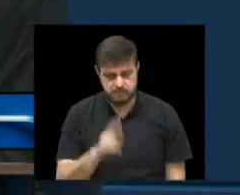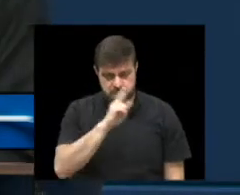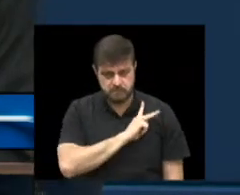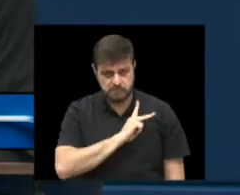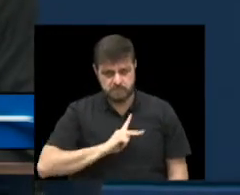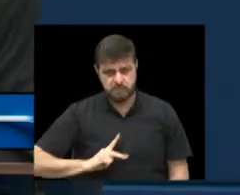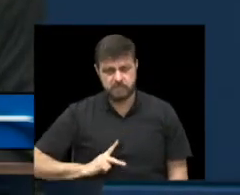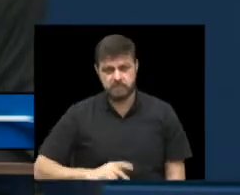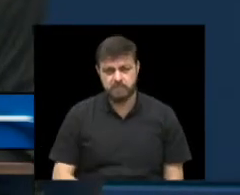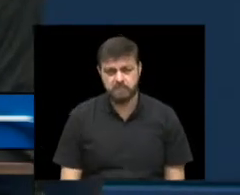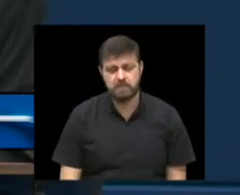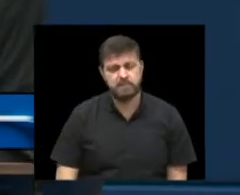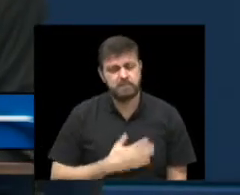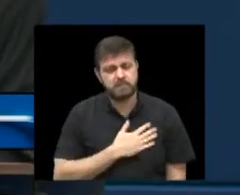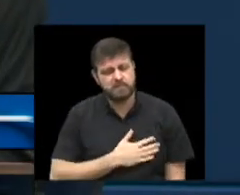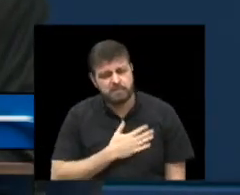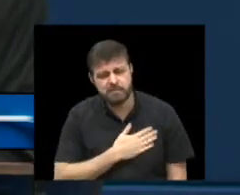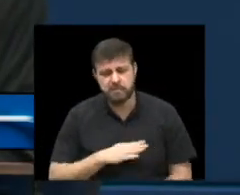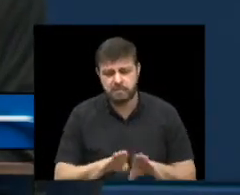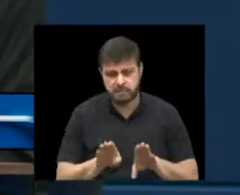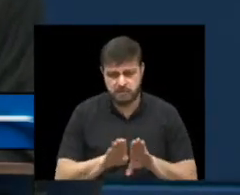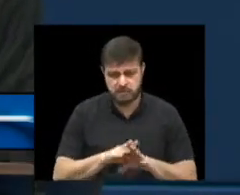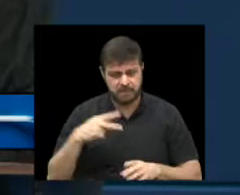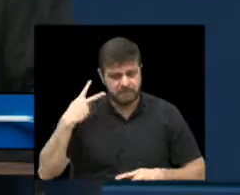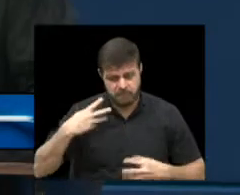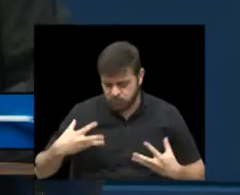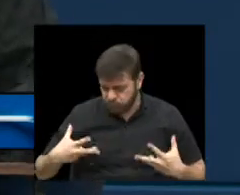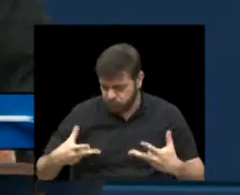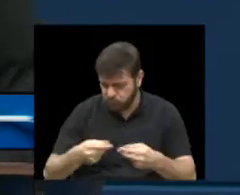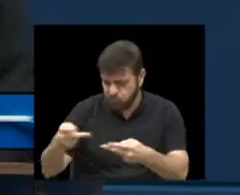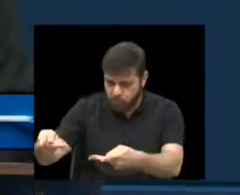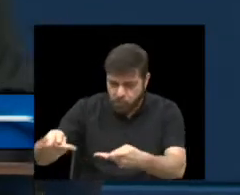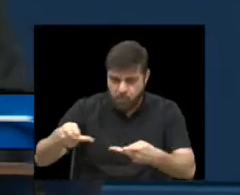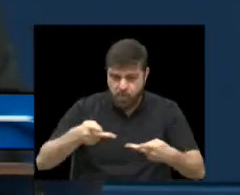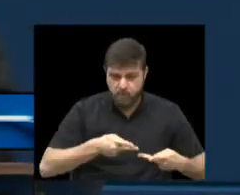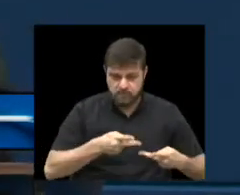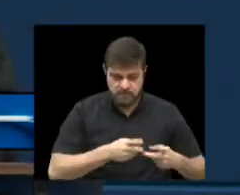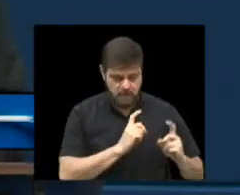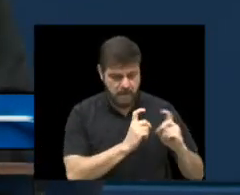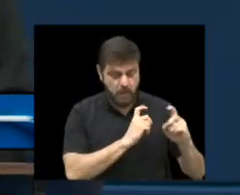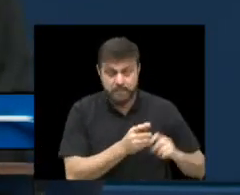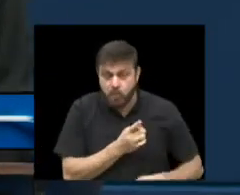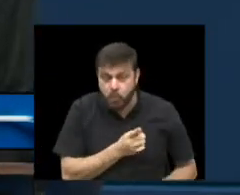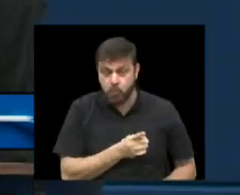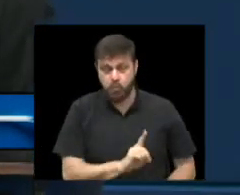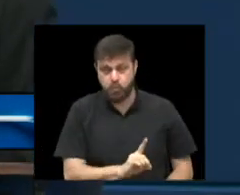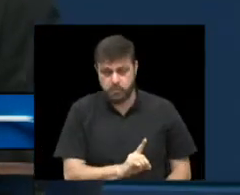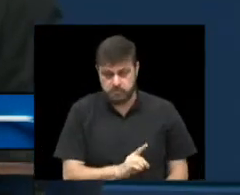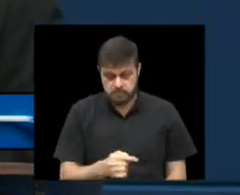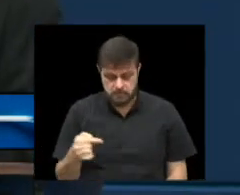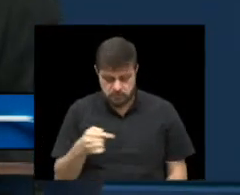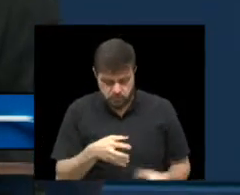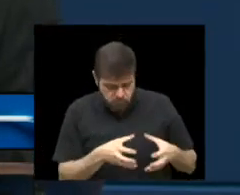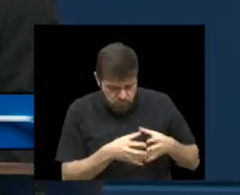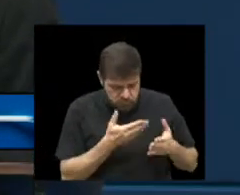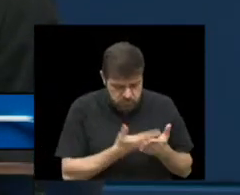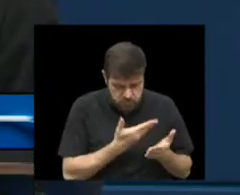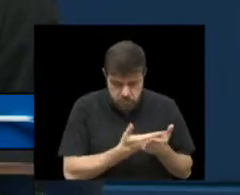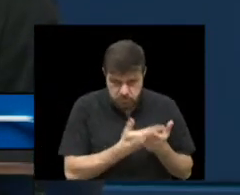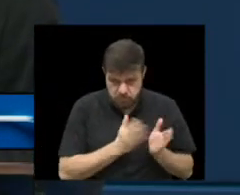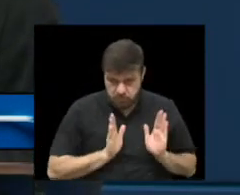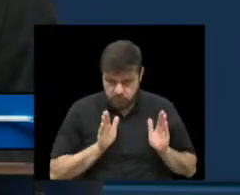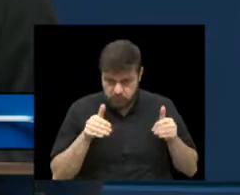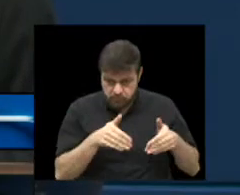senhores vereadores, eu gostaria também de convidá-los para participar da nossa última reunião da Comissão Especial de Estudos sobre o